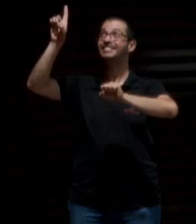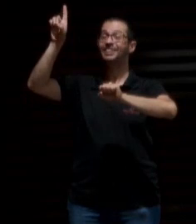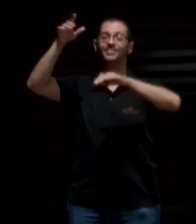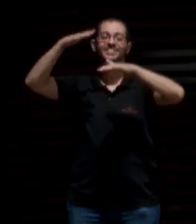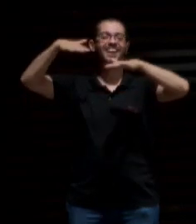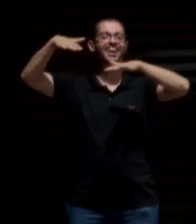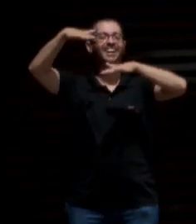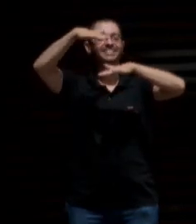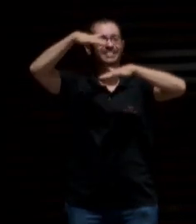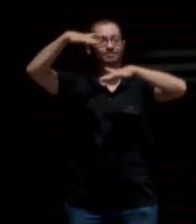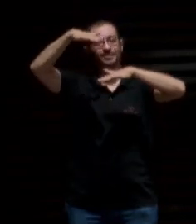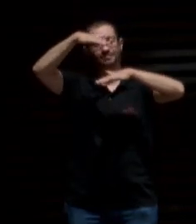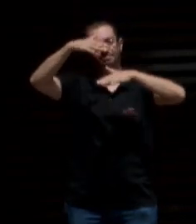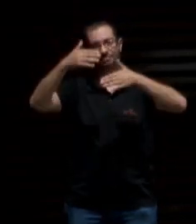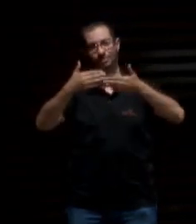toda potestade.